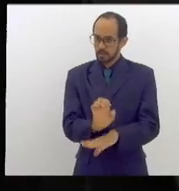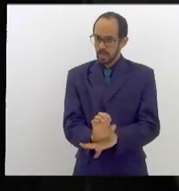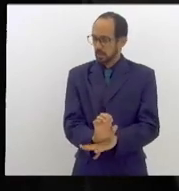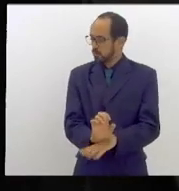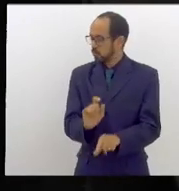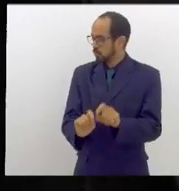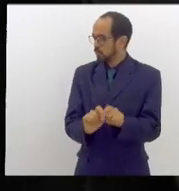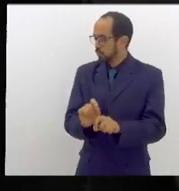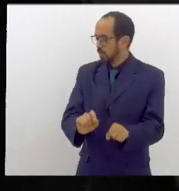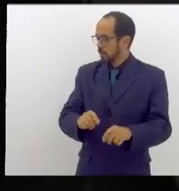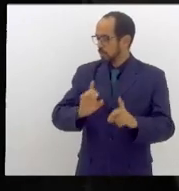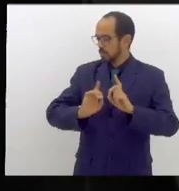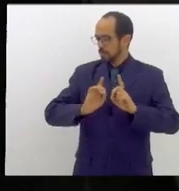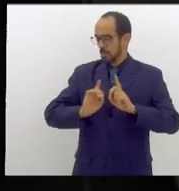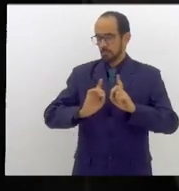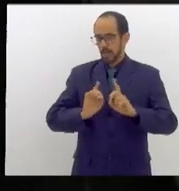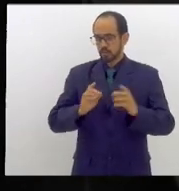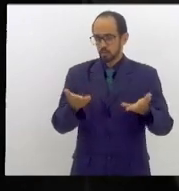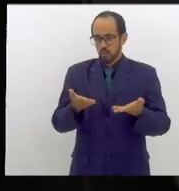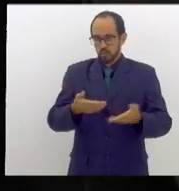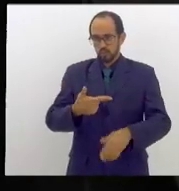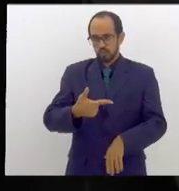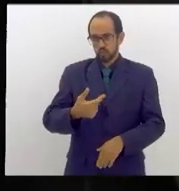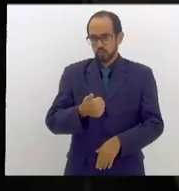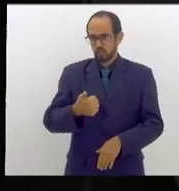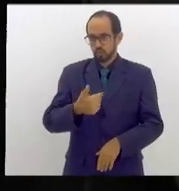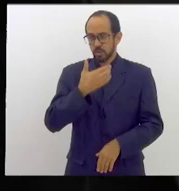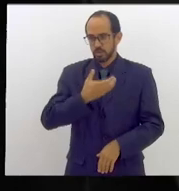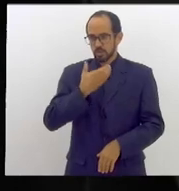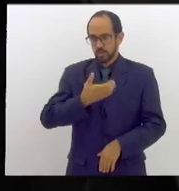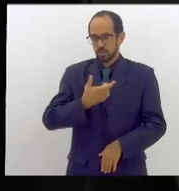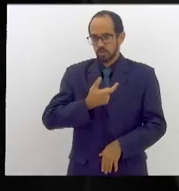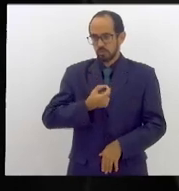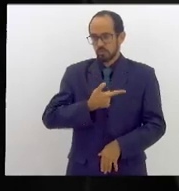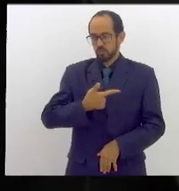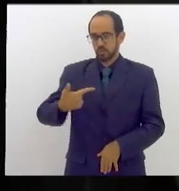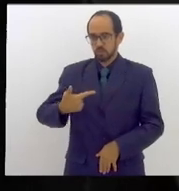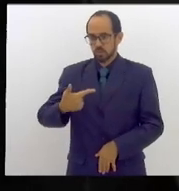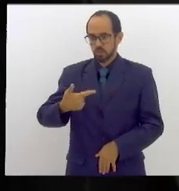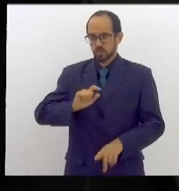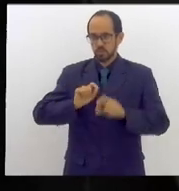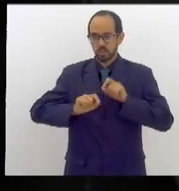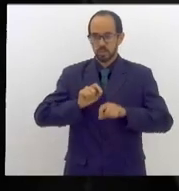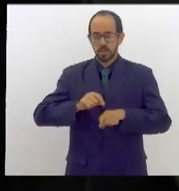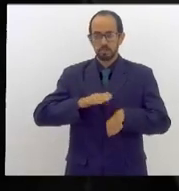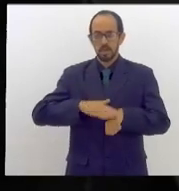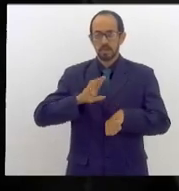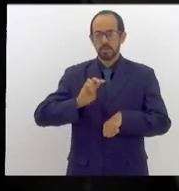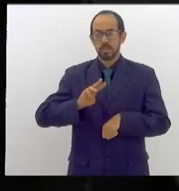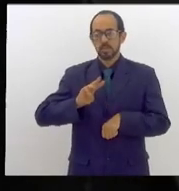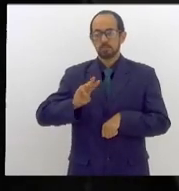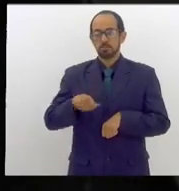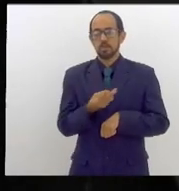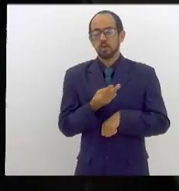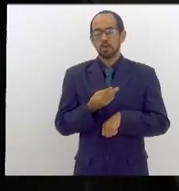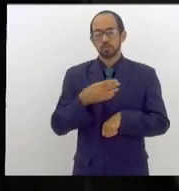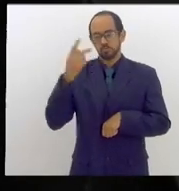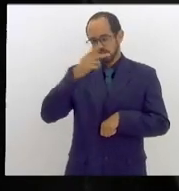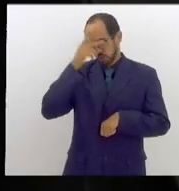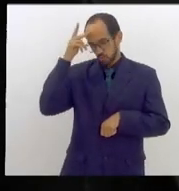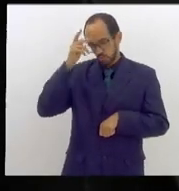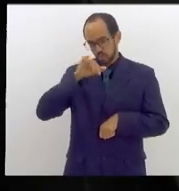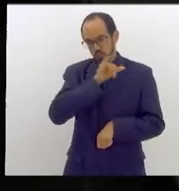fazemos este debate hoje dia 21 de dezembro de 2022 mais de 3 milhões de pessoas no Rio de Janeiro